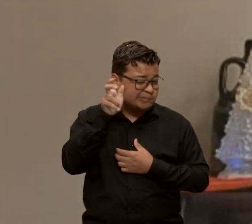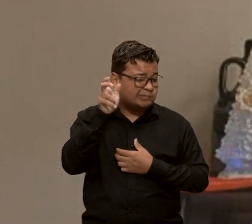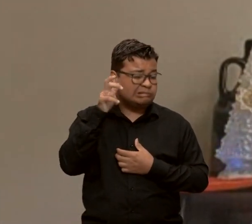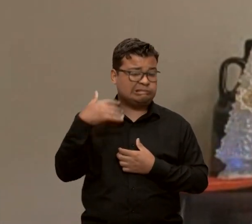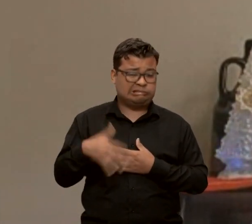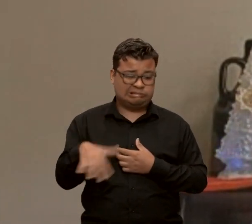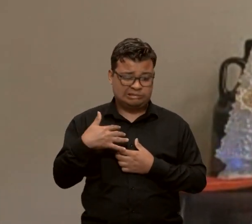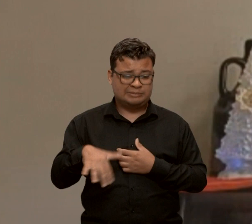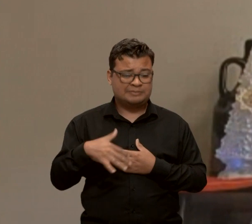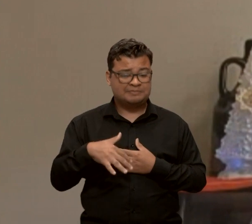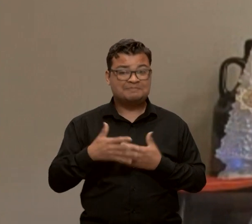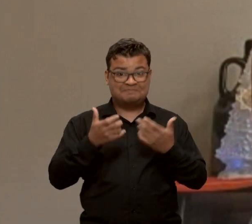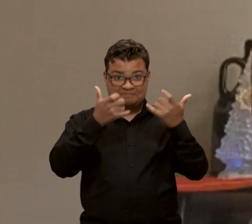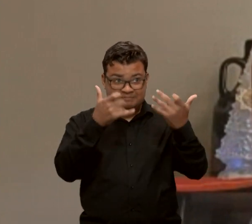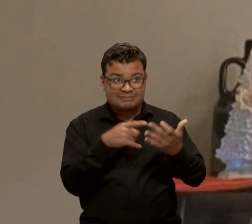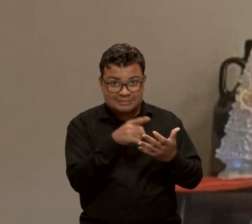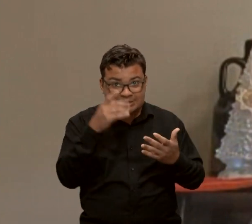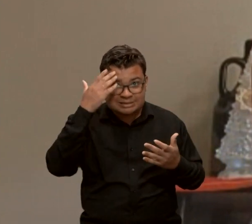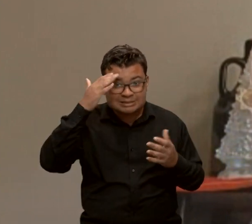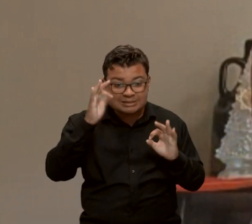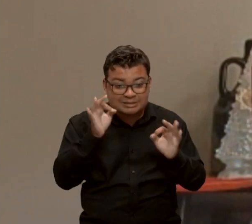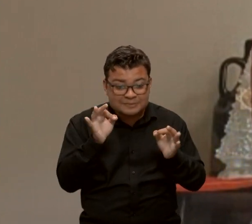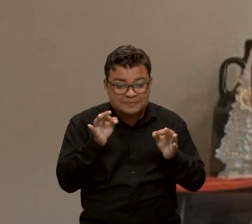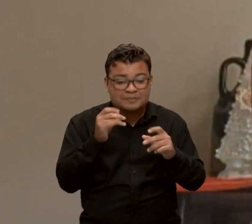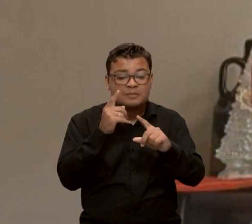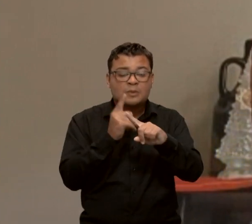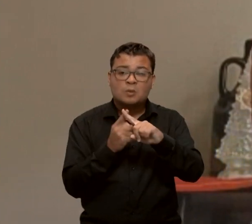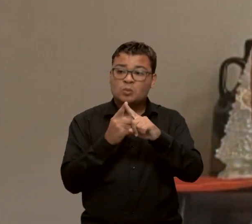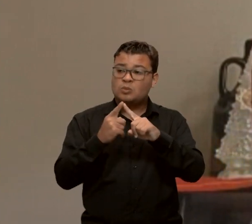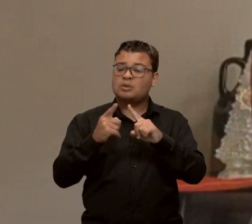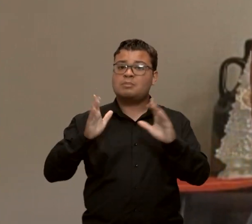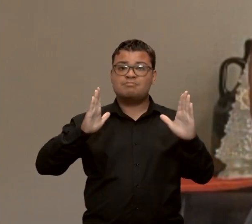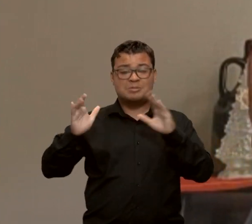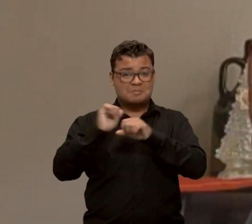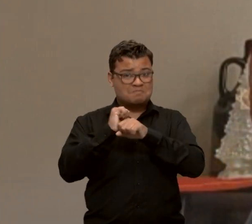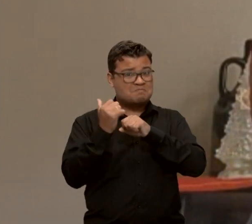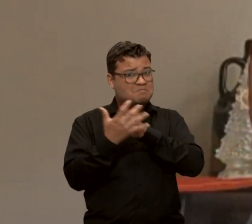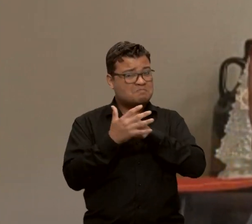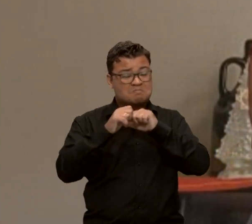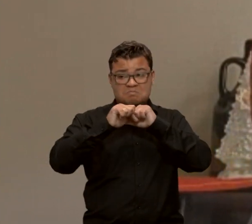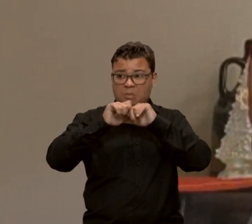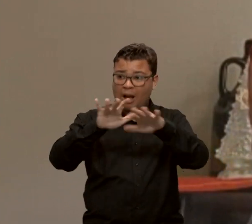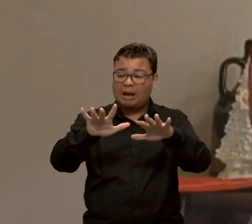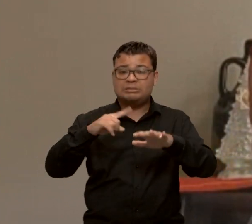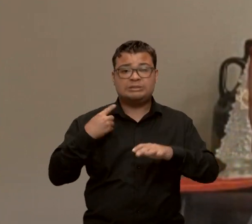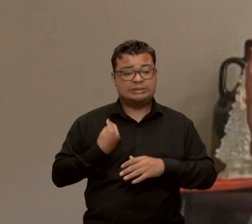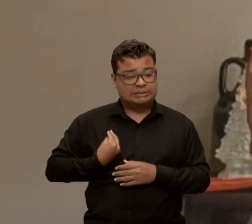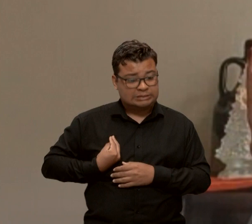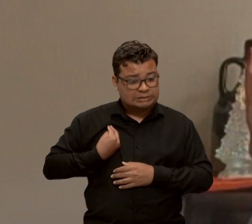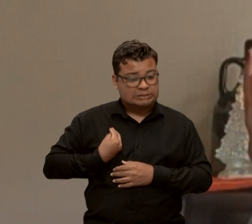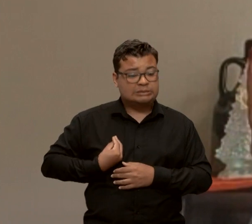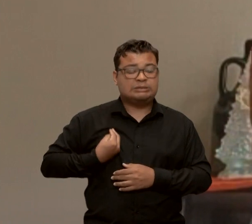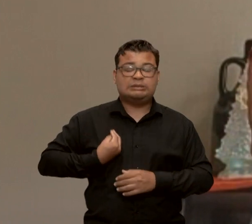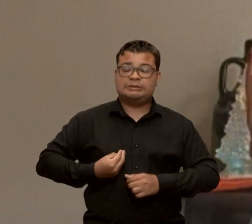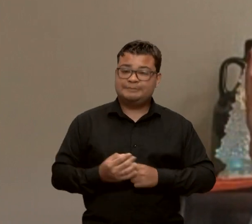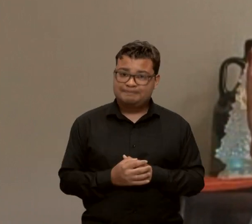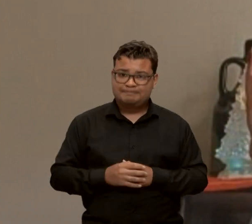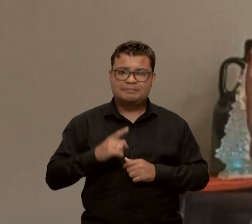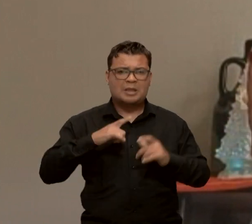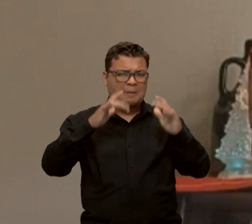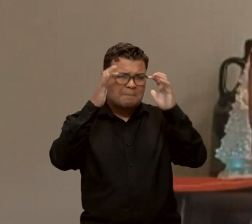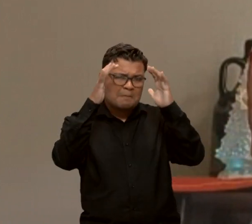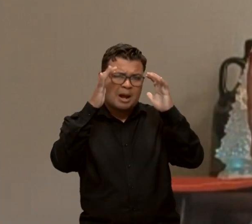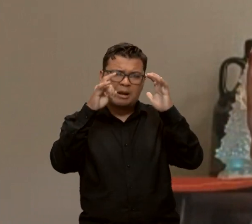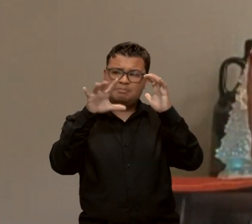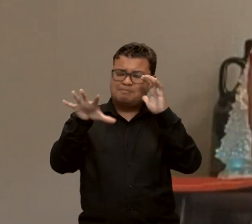um pouco dessa questão, porque a gente passou todos pela pandemia. Então, todo mundo teve o cérebro afetado em alguma